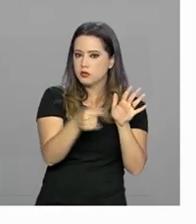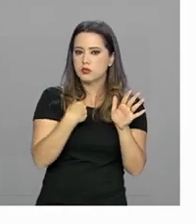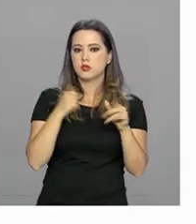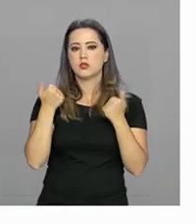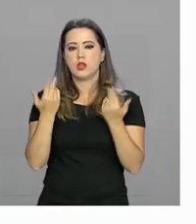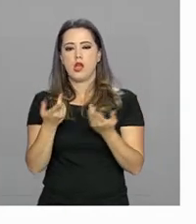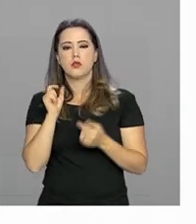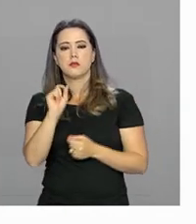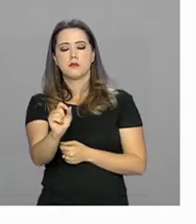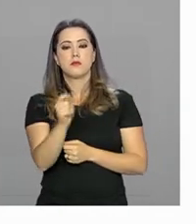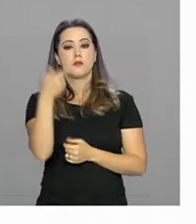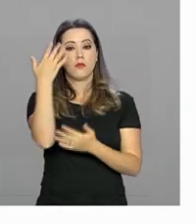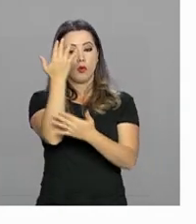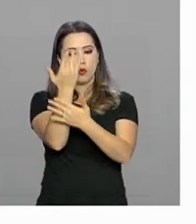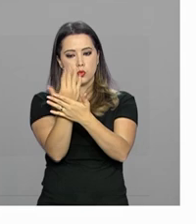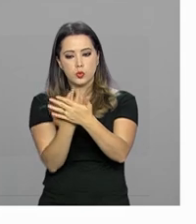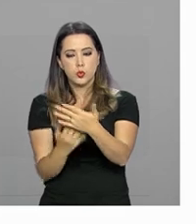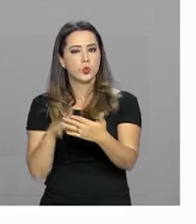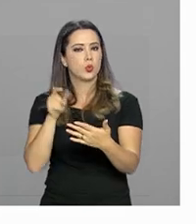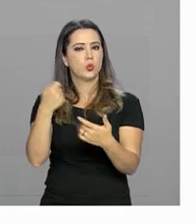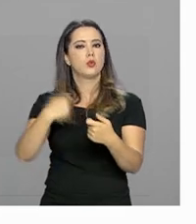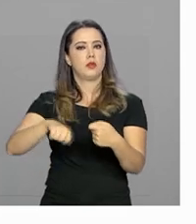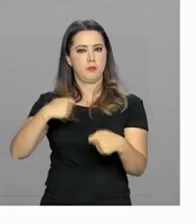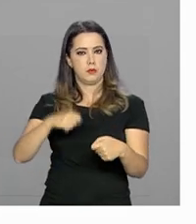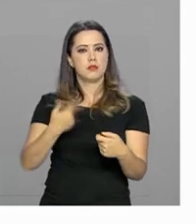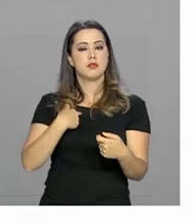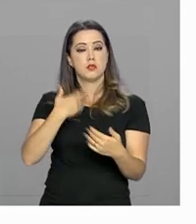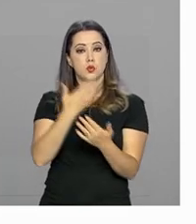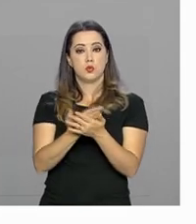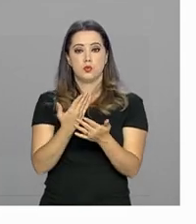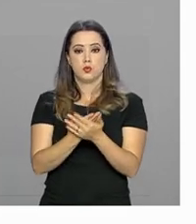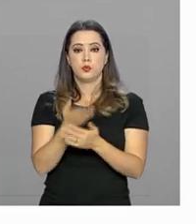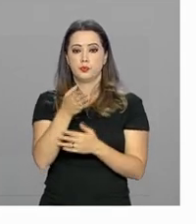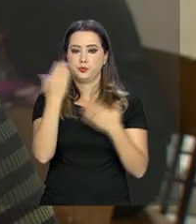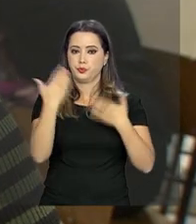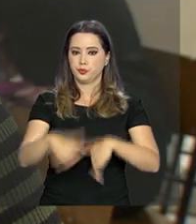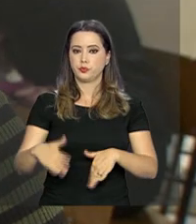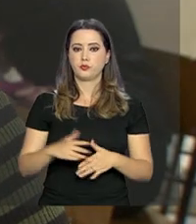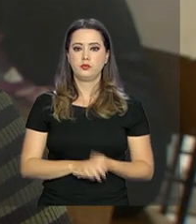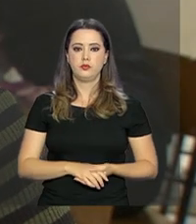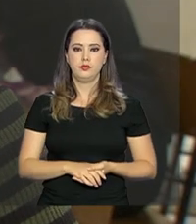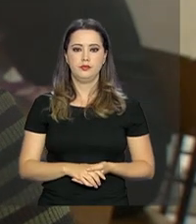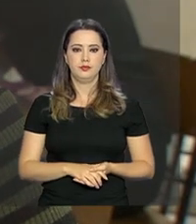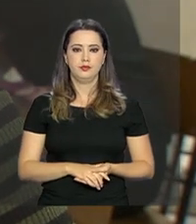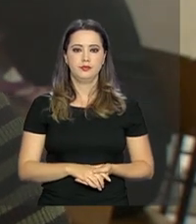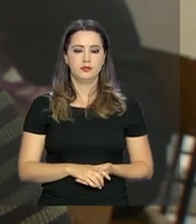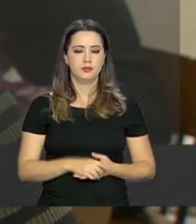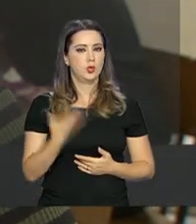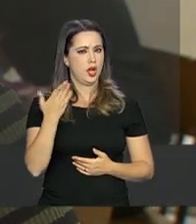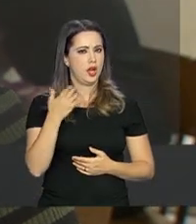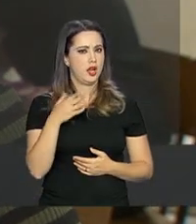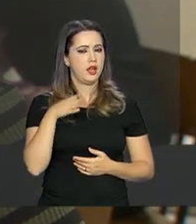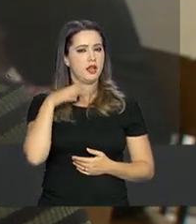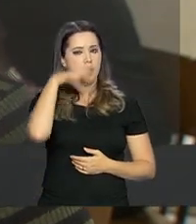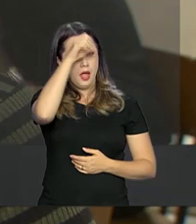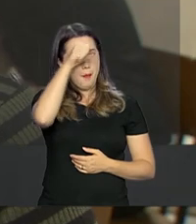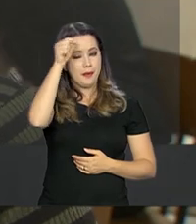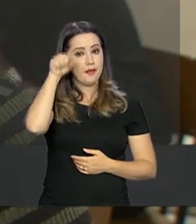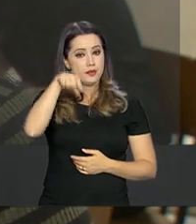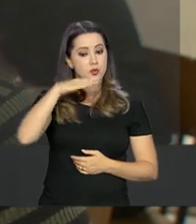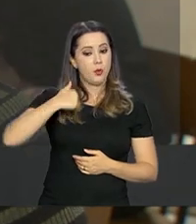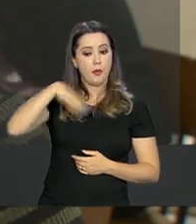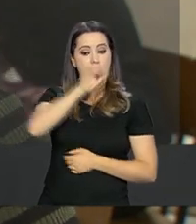referência uma lista com tudo o que vai ser cobrado de você na prova quem faz a maior parte do ensino e do esforço ou